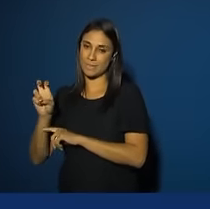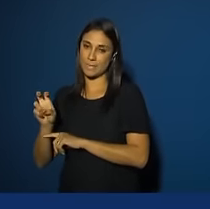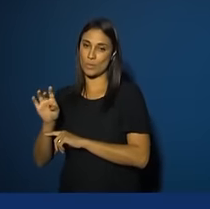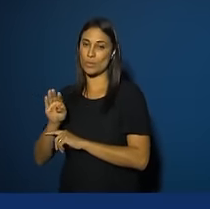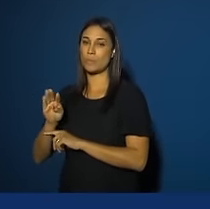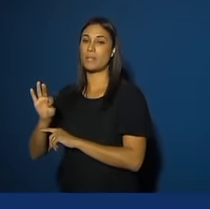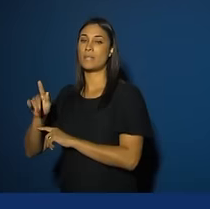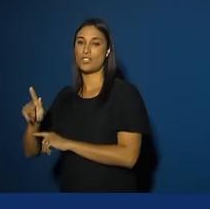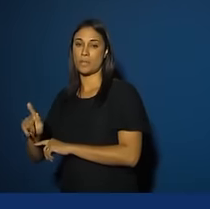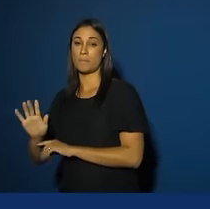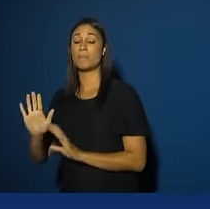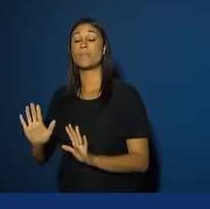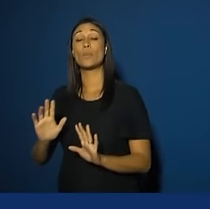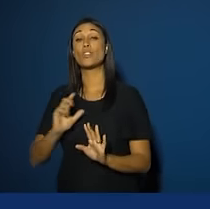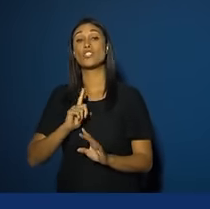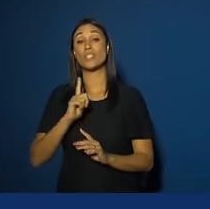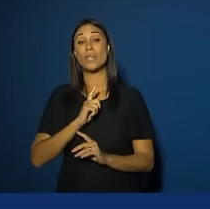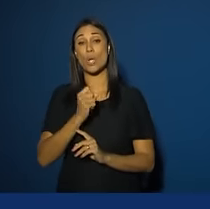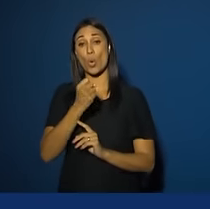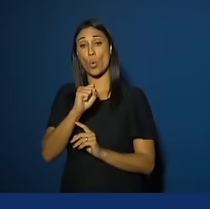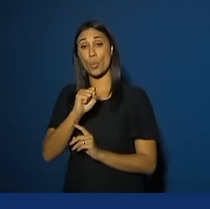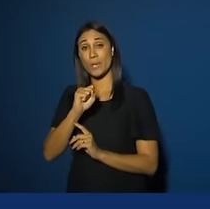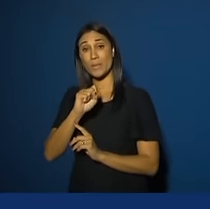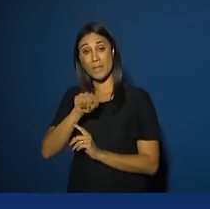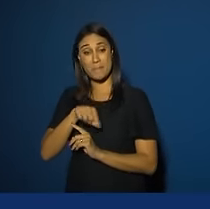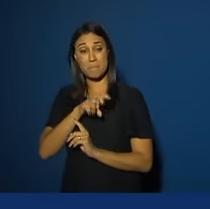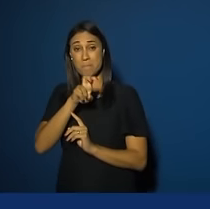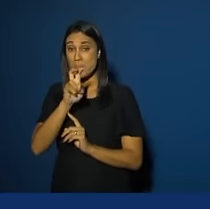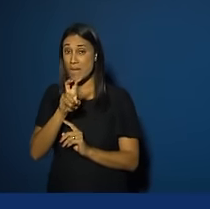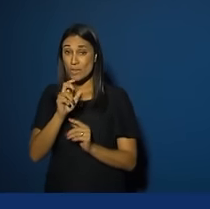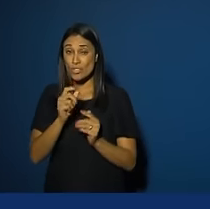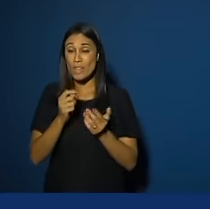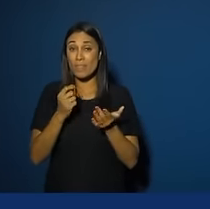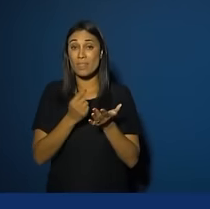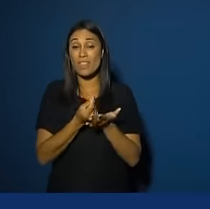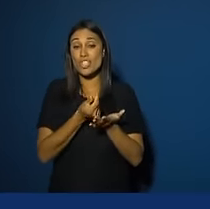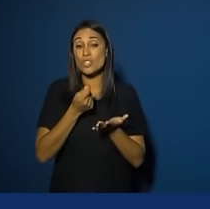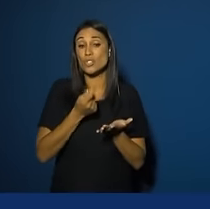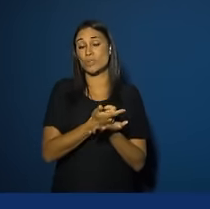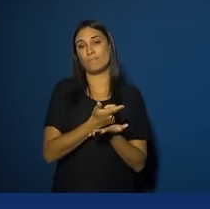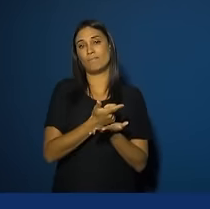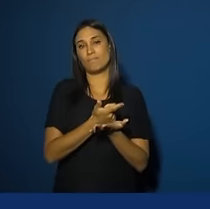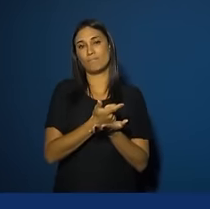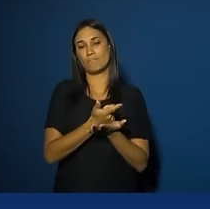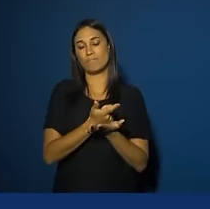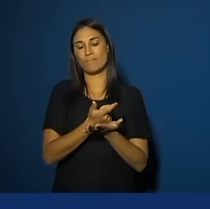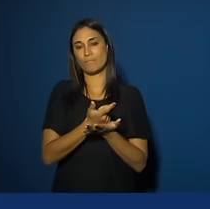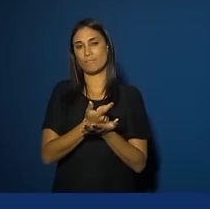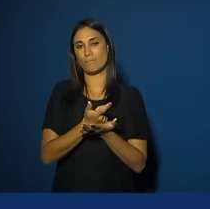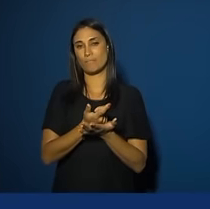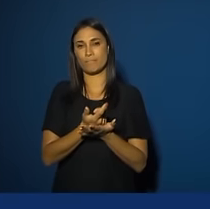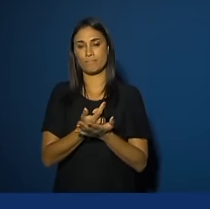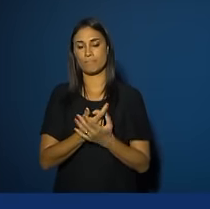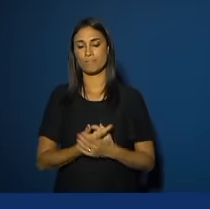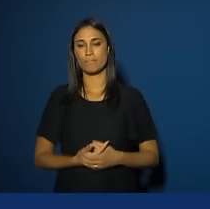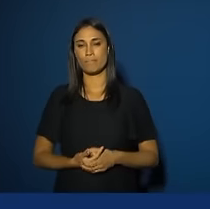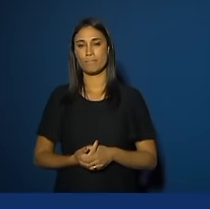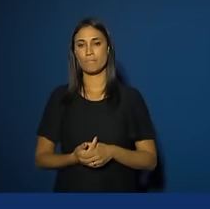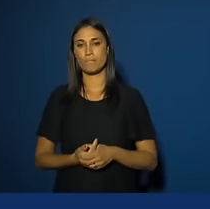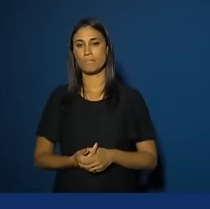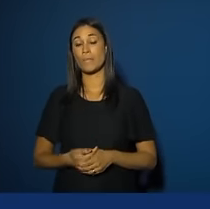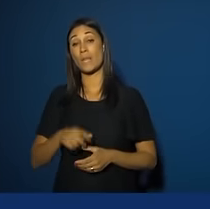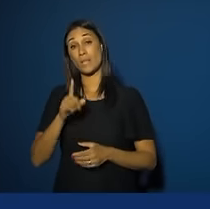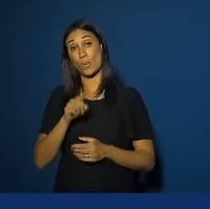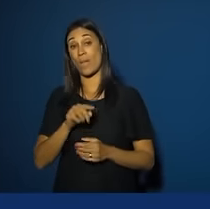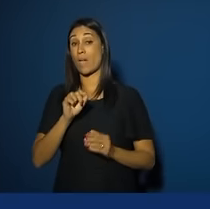todo mundo diz. Então, a gente está com 8,5% de taxa de juro neutra nominal, né, o equivalente a isso. Então, assim, é